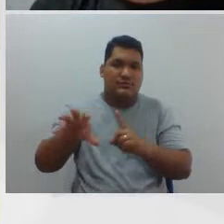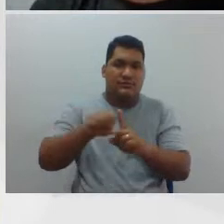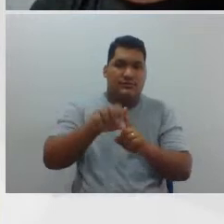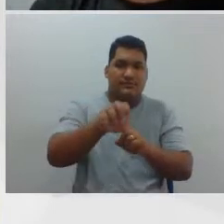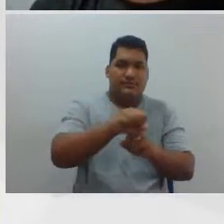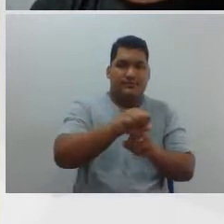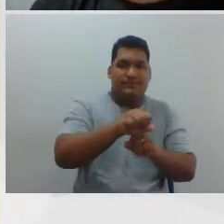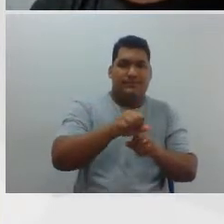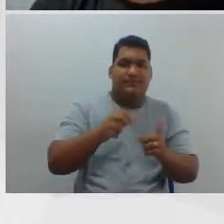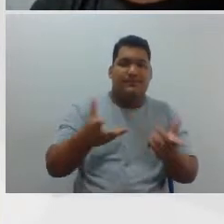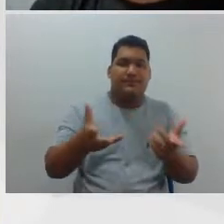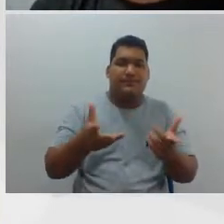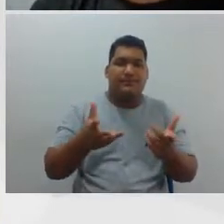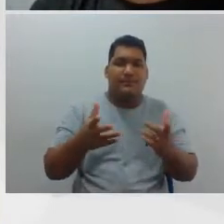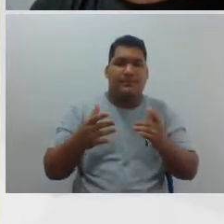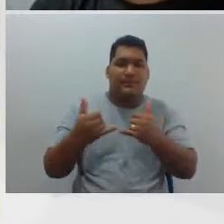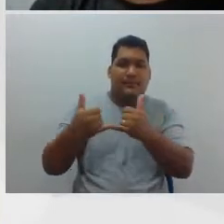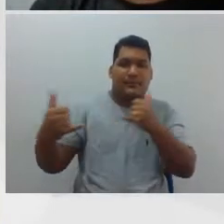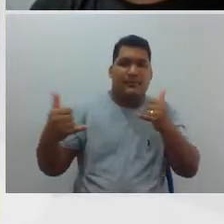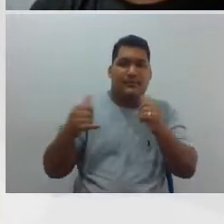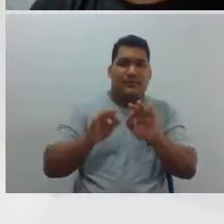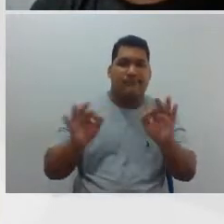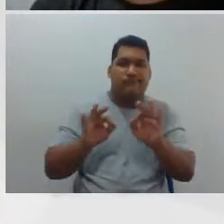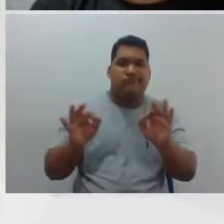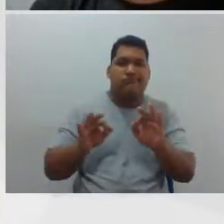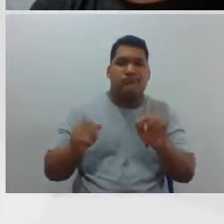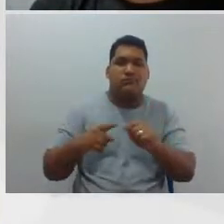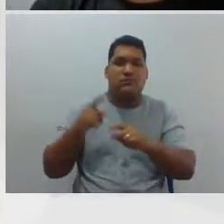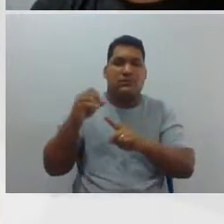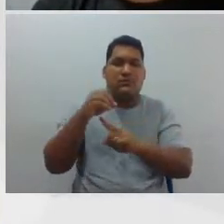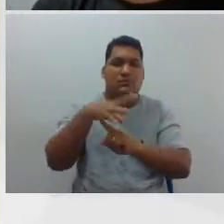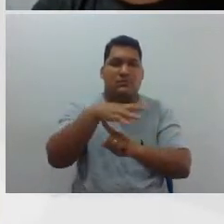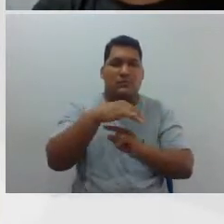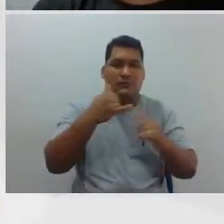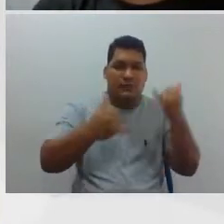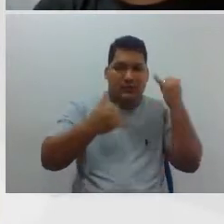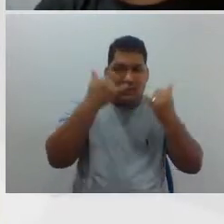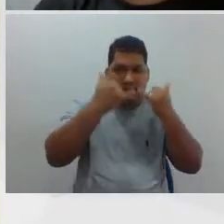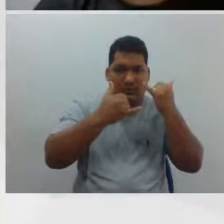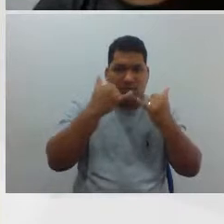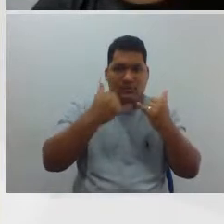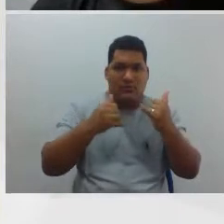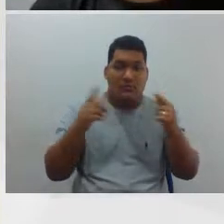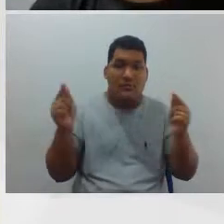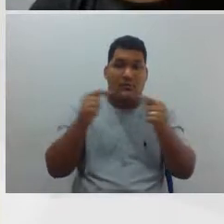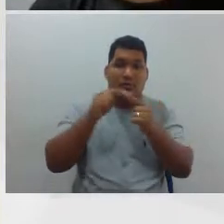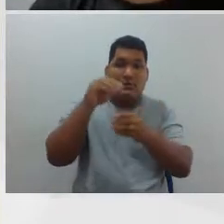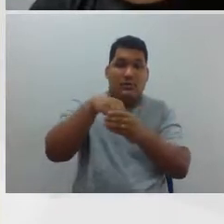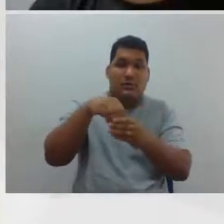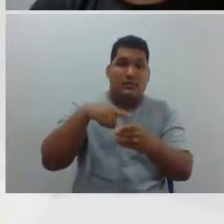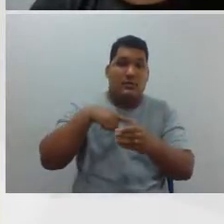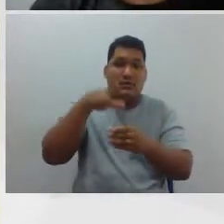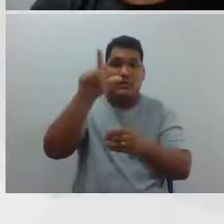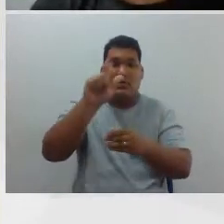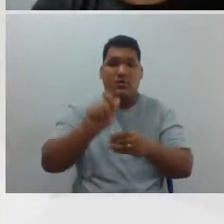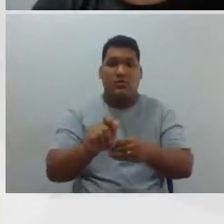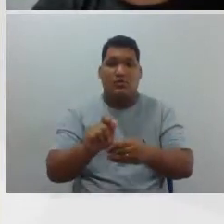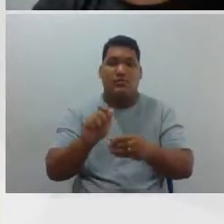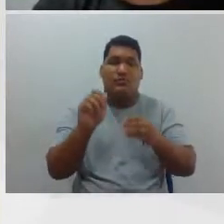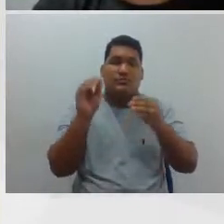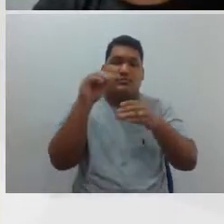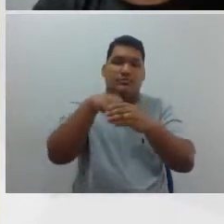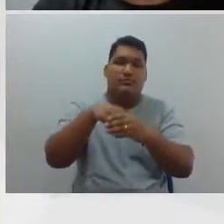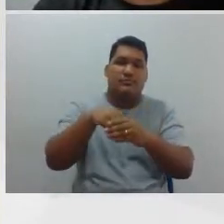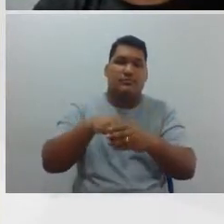para central de controle, e lá tem um algoritmo inteligente, né, para detectar se